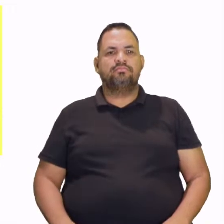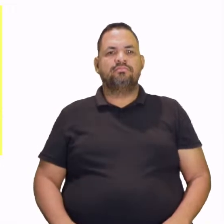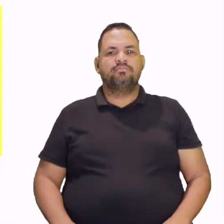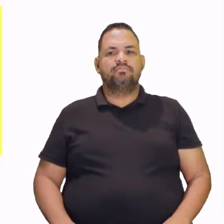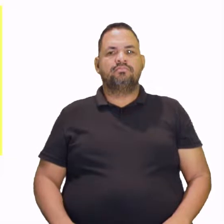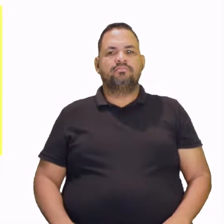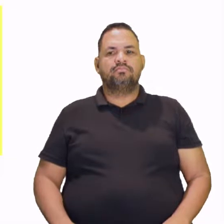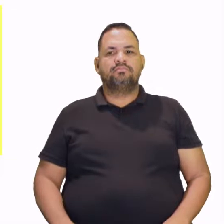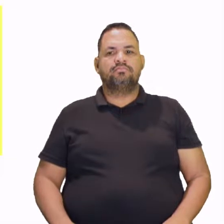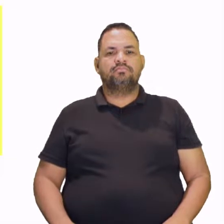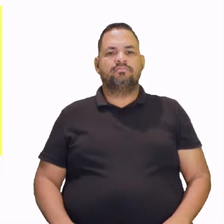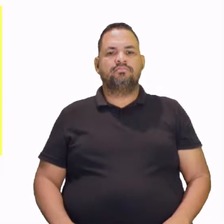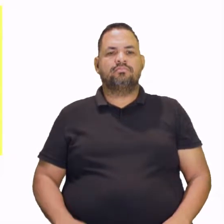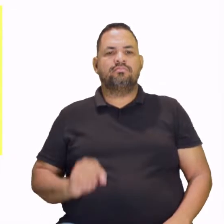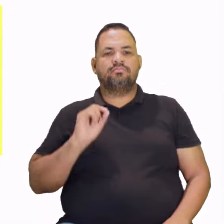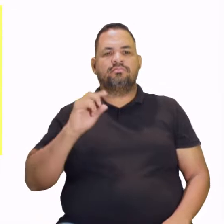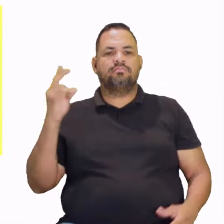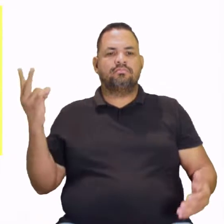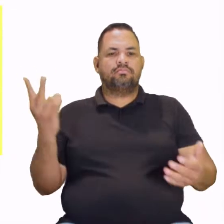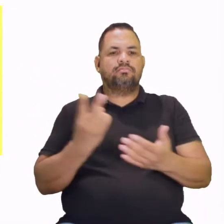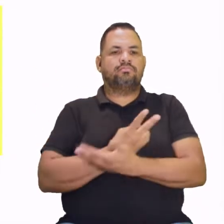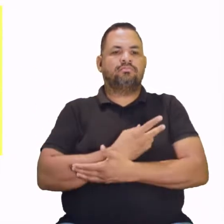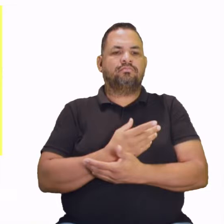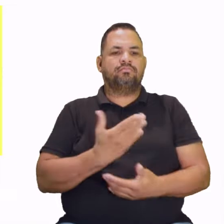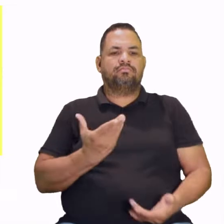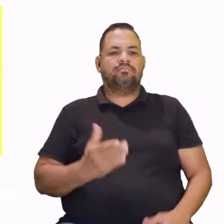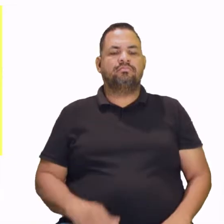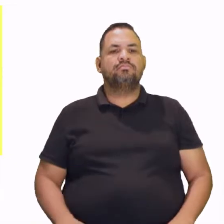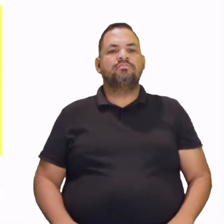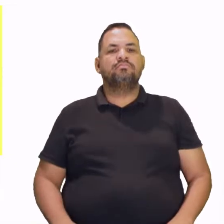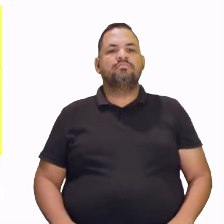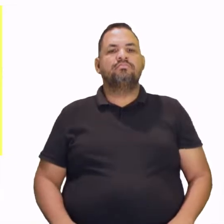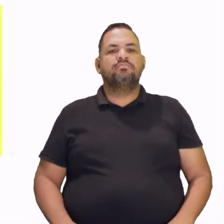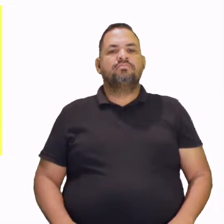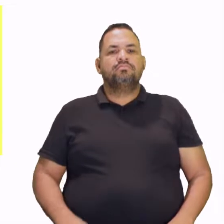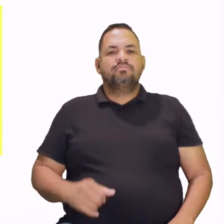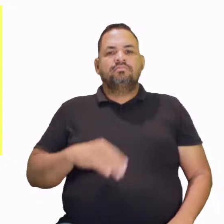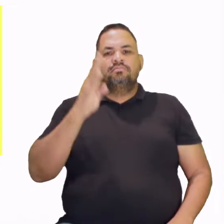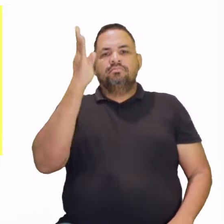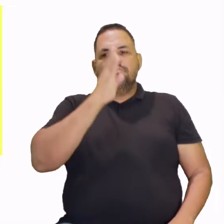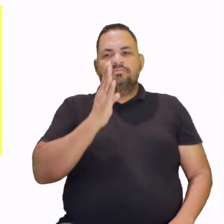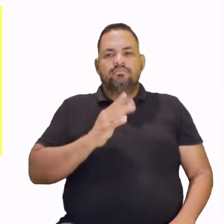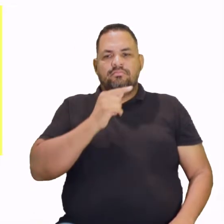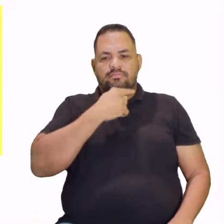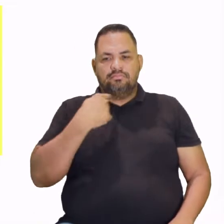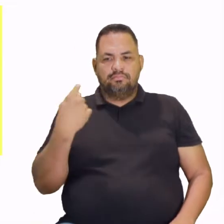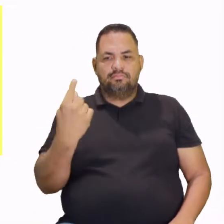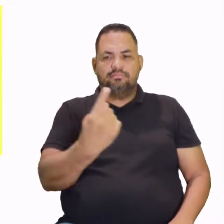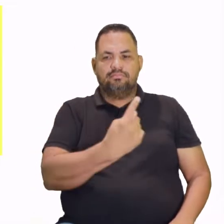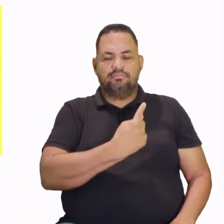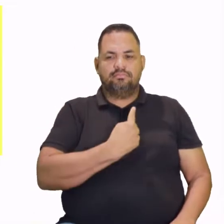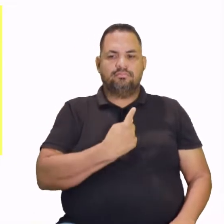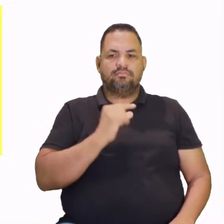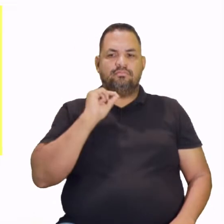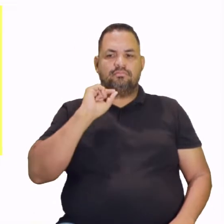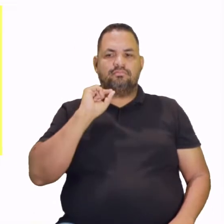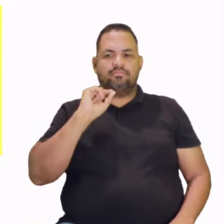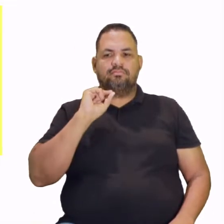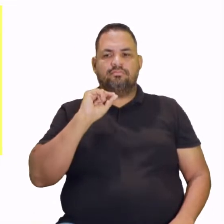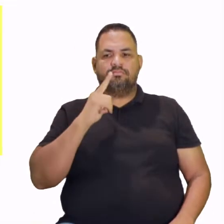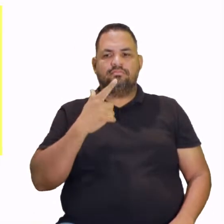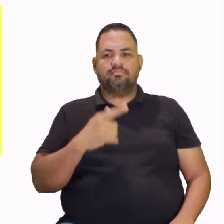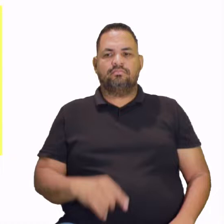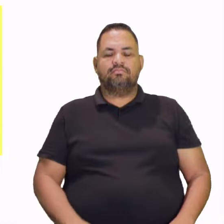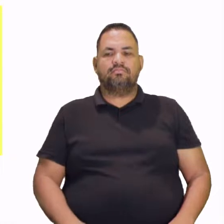base histórica, o que estava acontecendo no Brasil, o entorno, o que fez